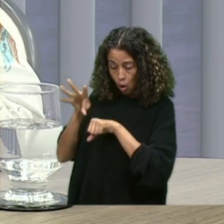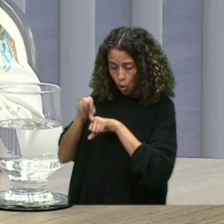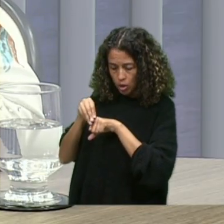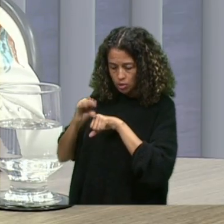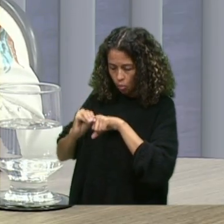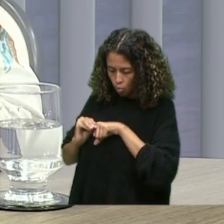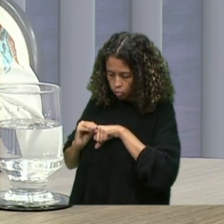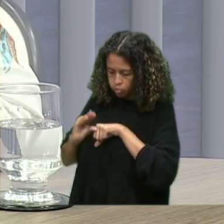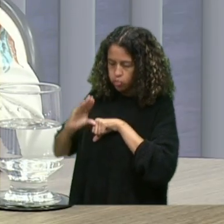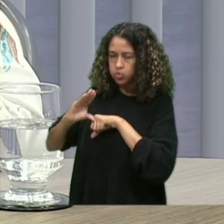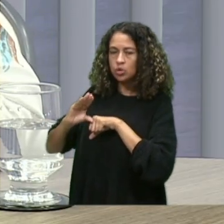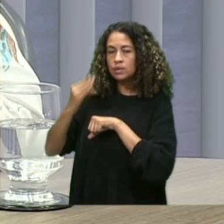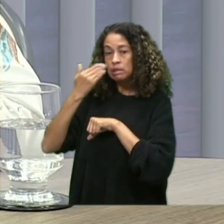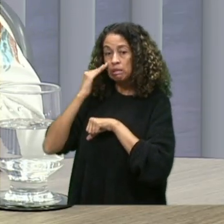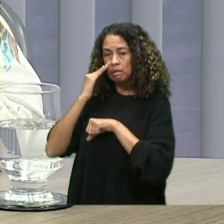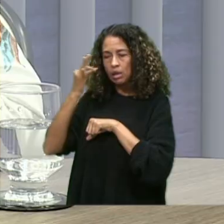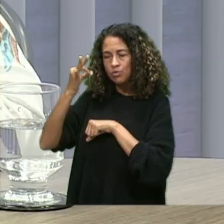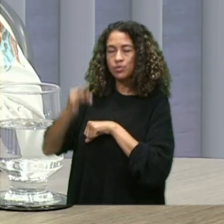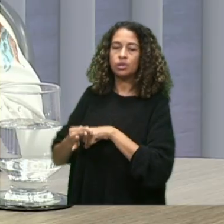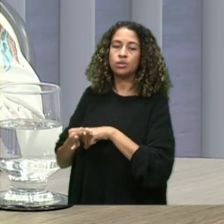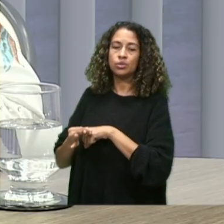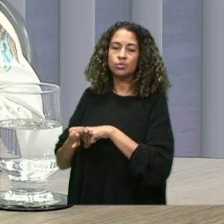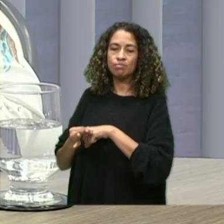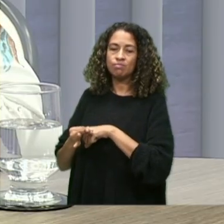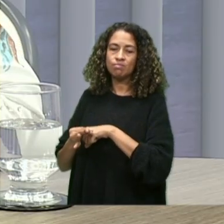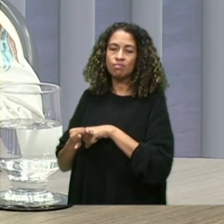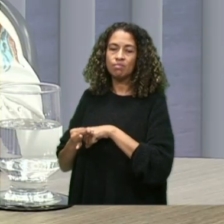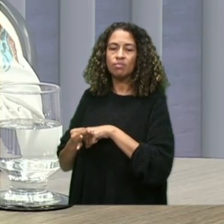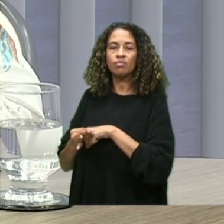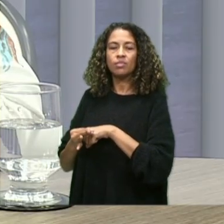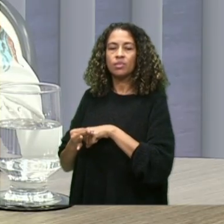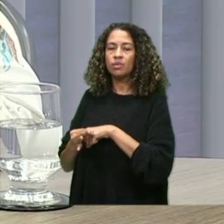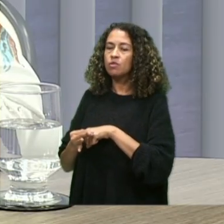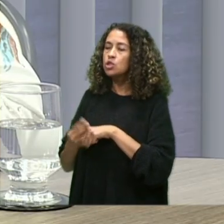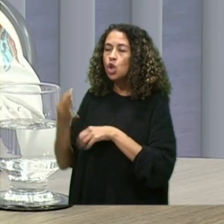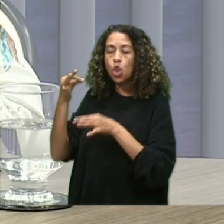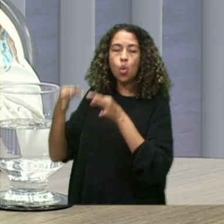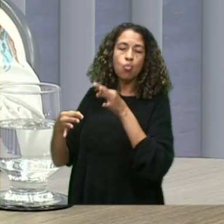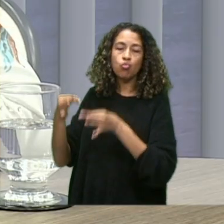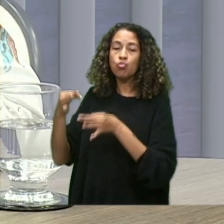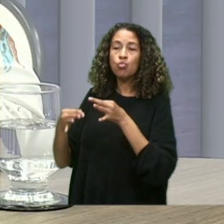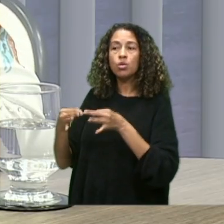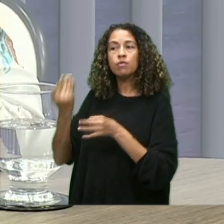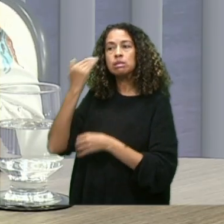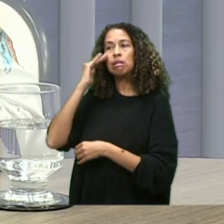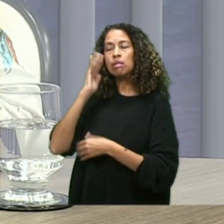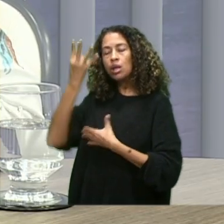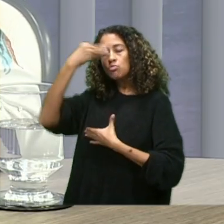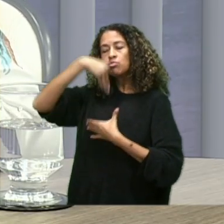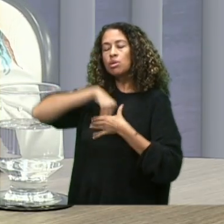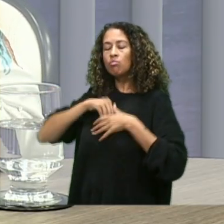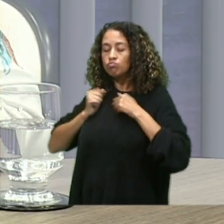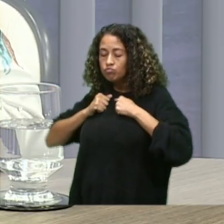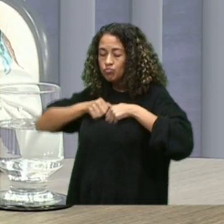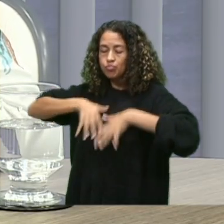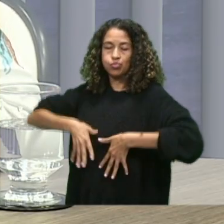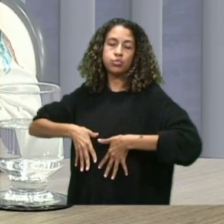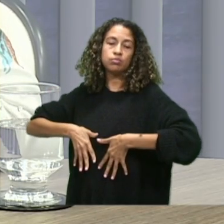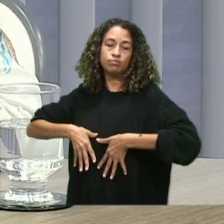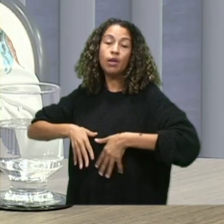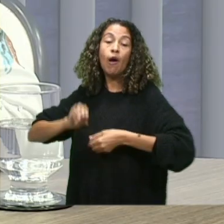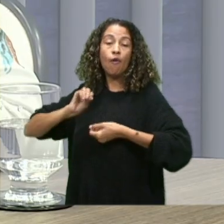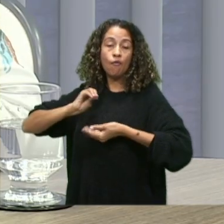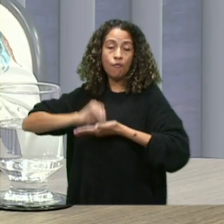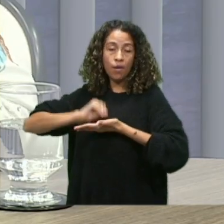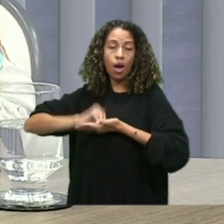você entende, como a Bel falou, você não tem preconceito, você não julga, você entende, você internaliza, né? Então, acho que falta